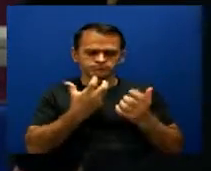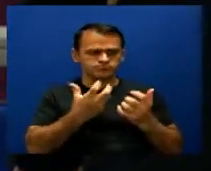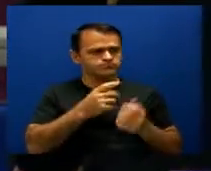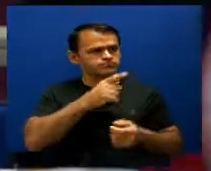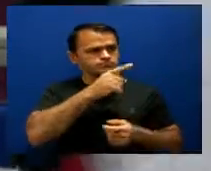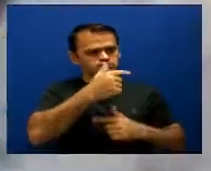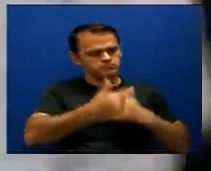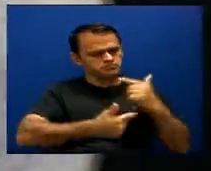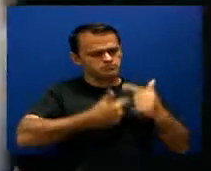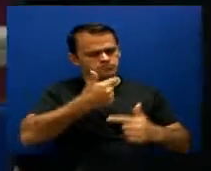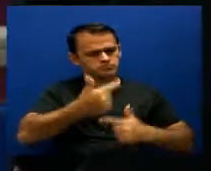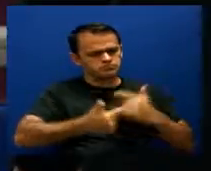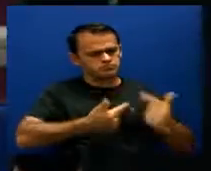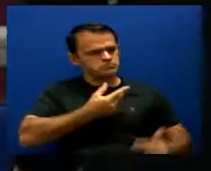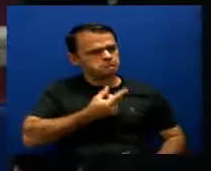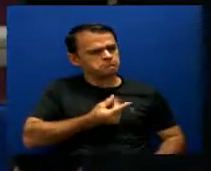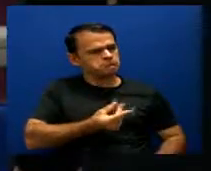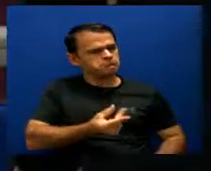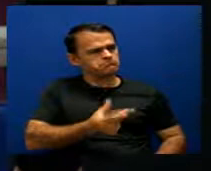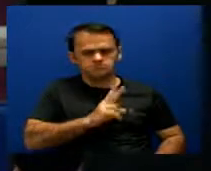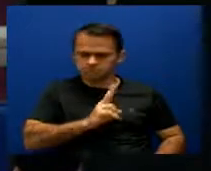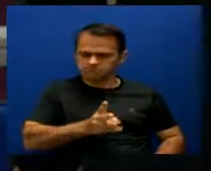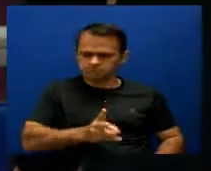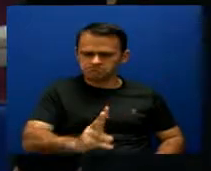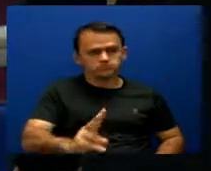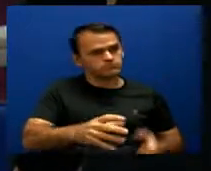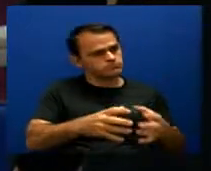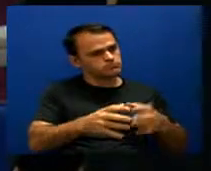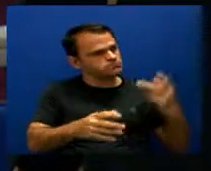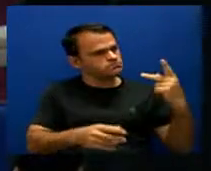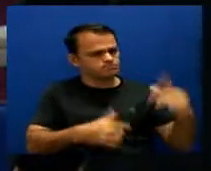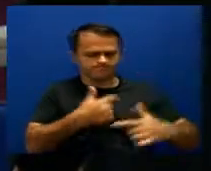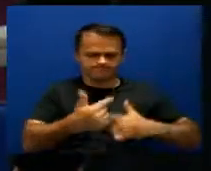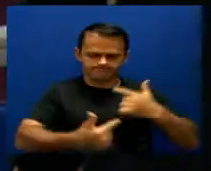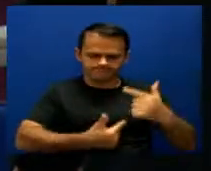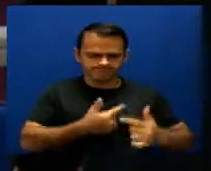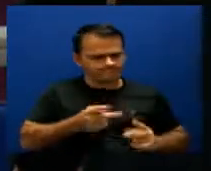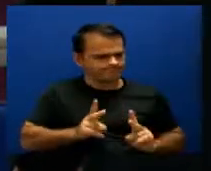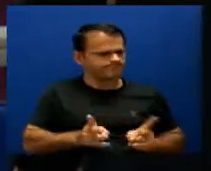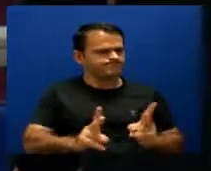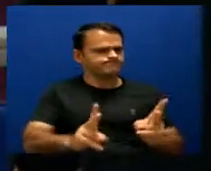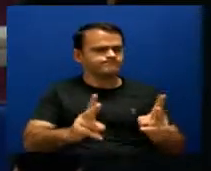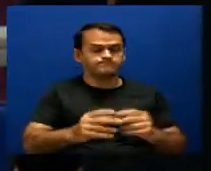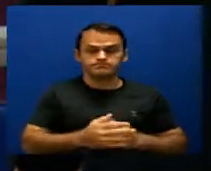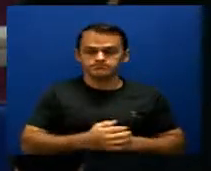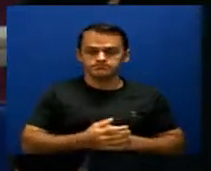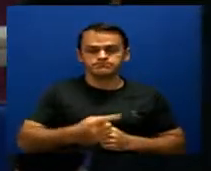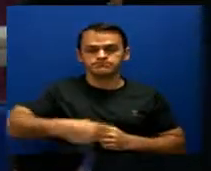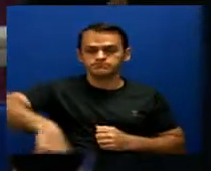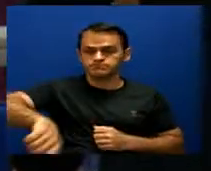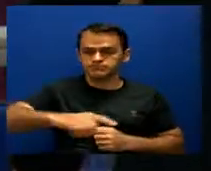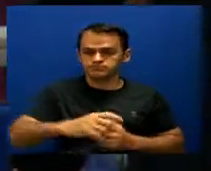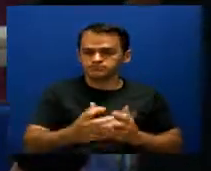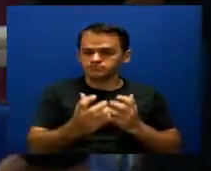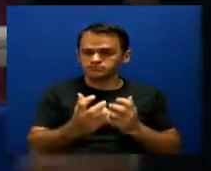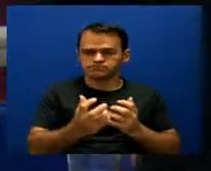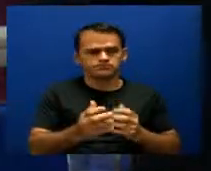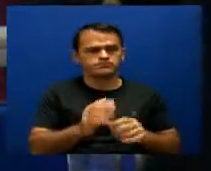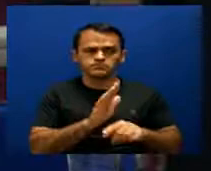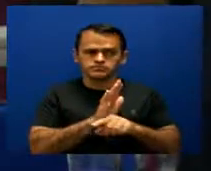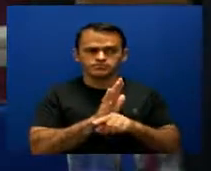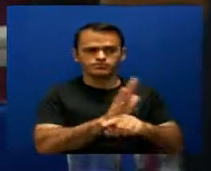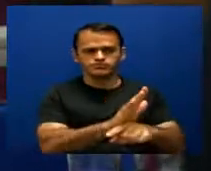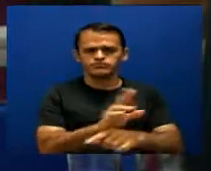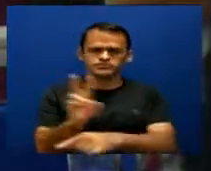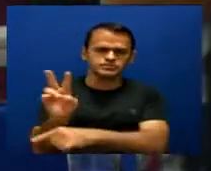trabalho, né, na Santa Casa, ao trabalho da sua equipe. E nós estamos aqui realmente para contribuir nessa fiscalização, o que